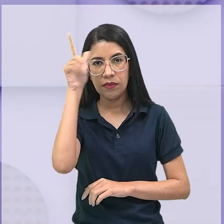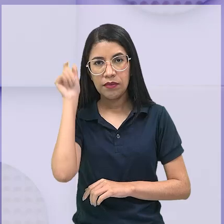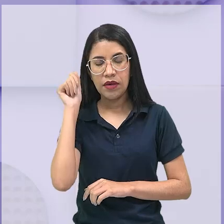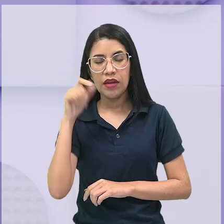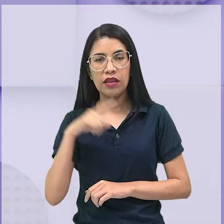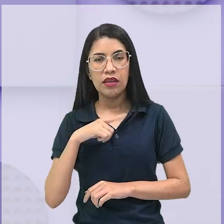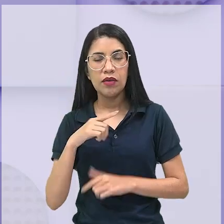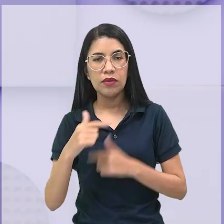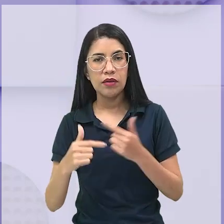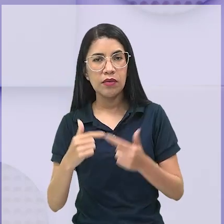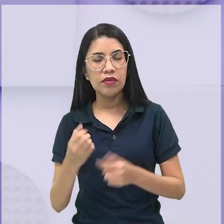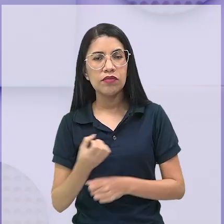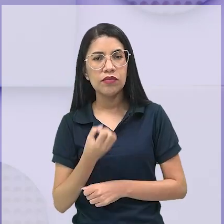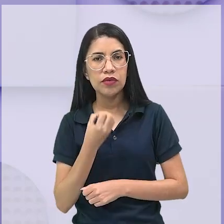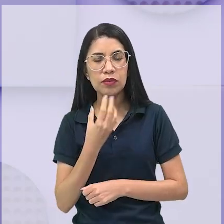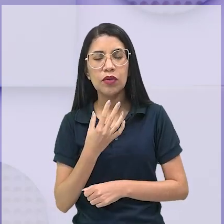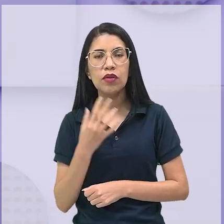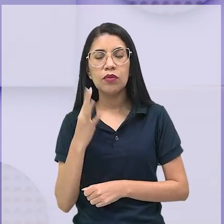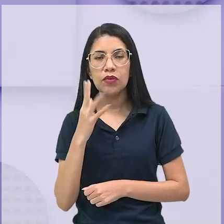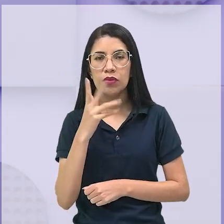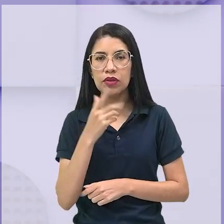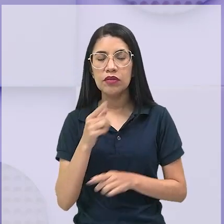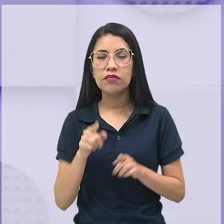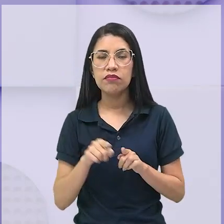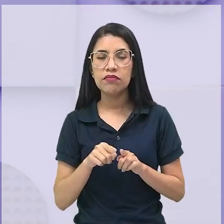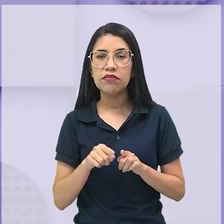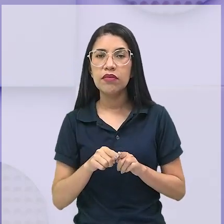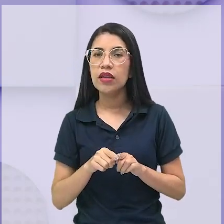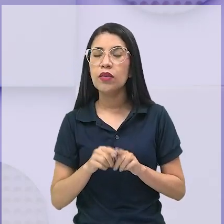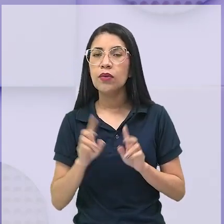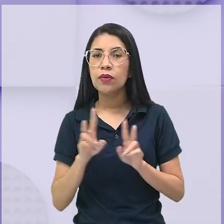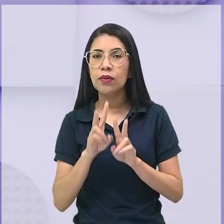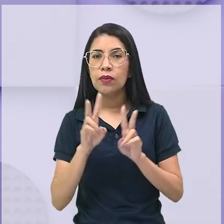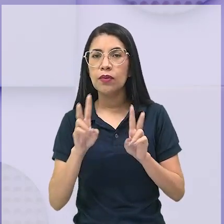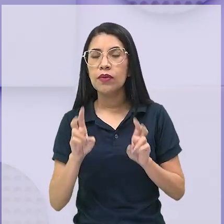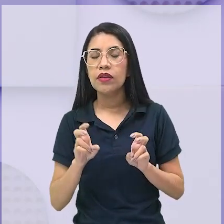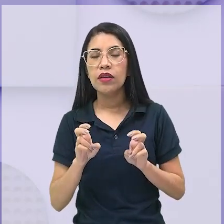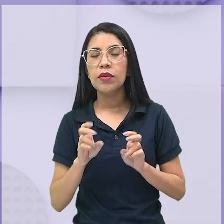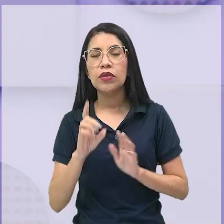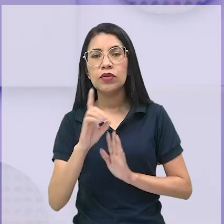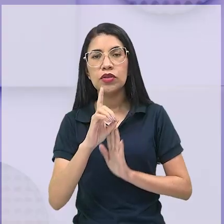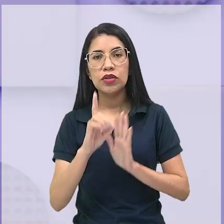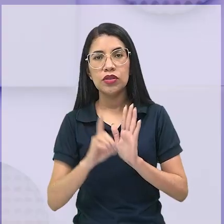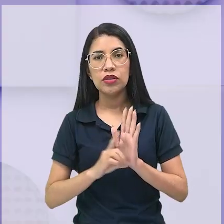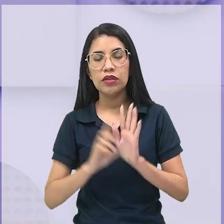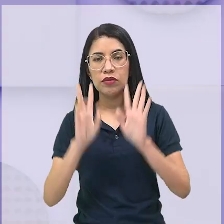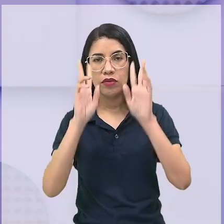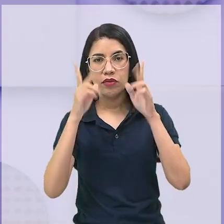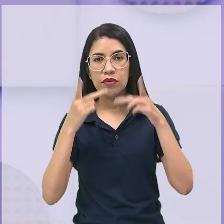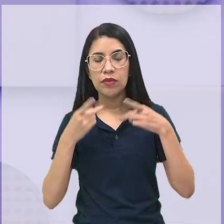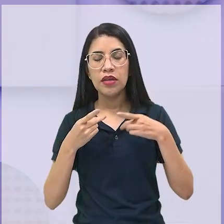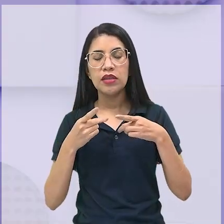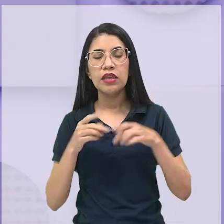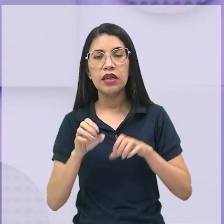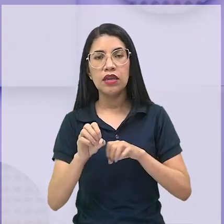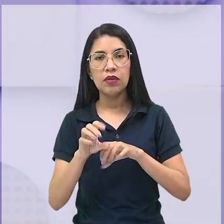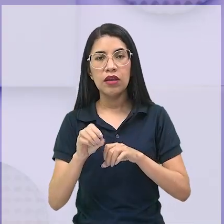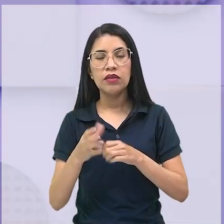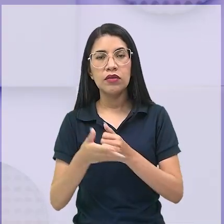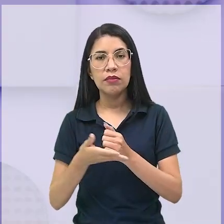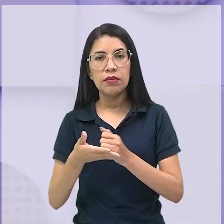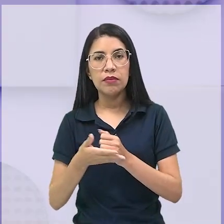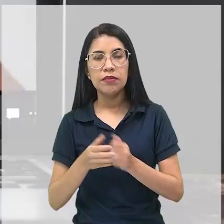um bonito trabalho nessa temática dos direitos humanos e da educação de base